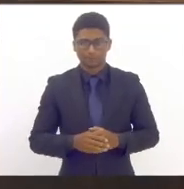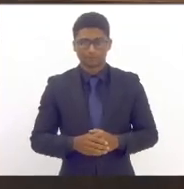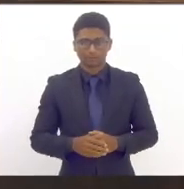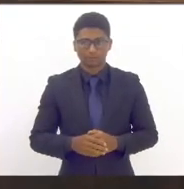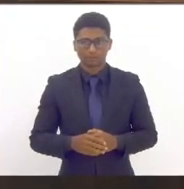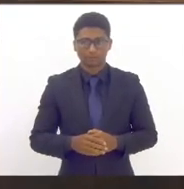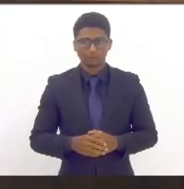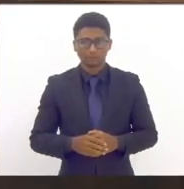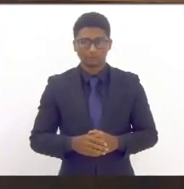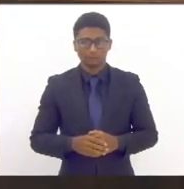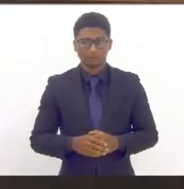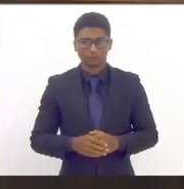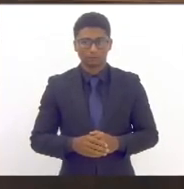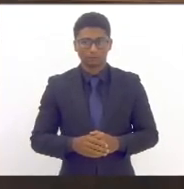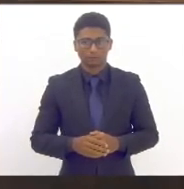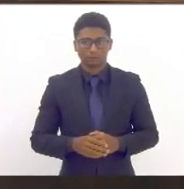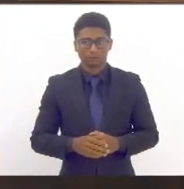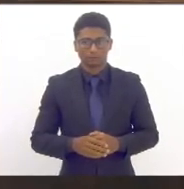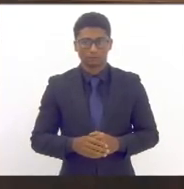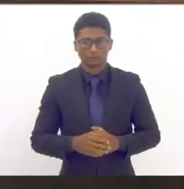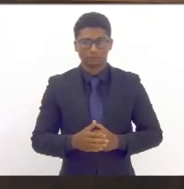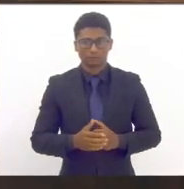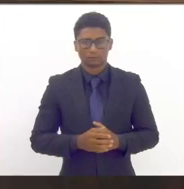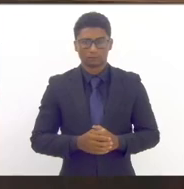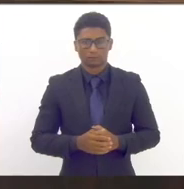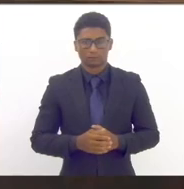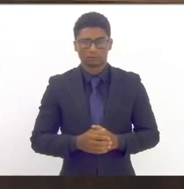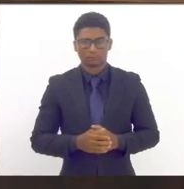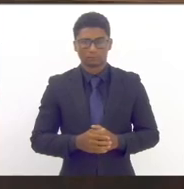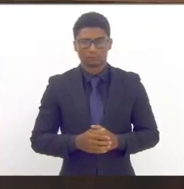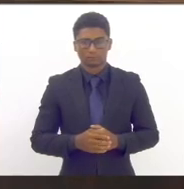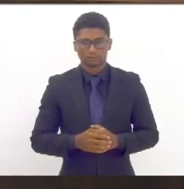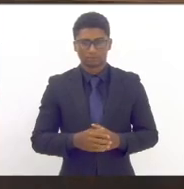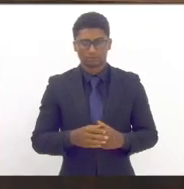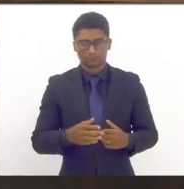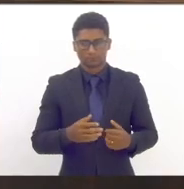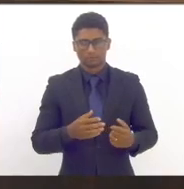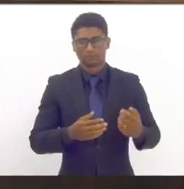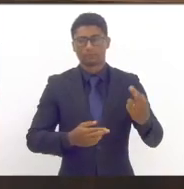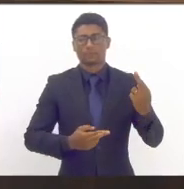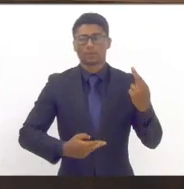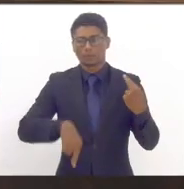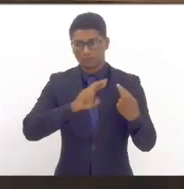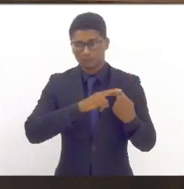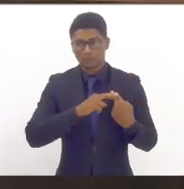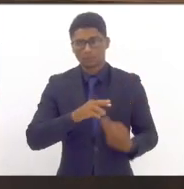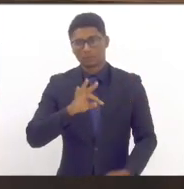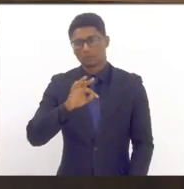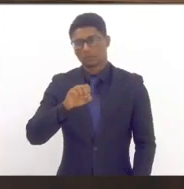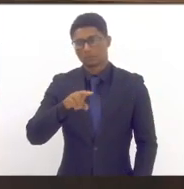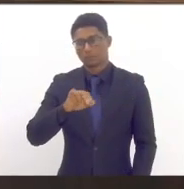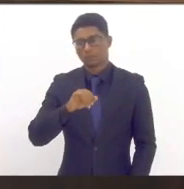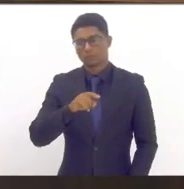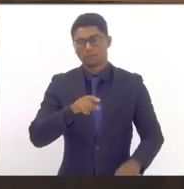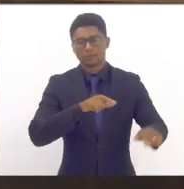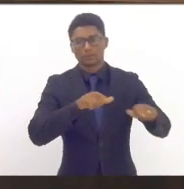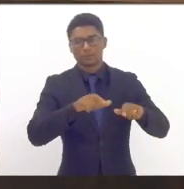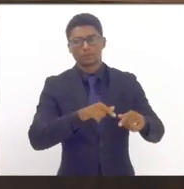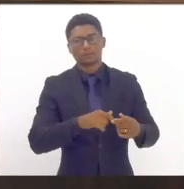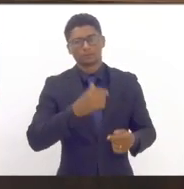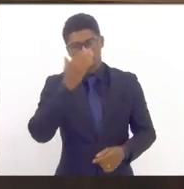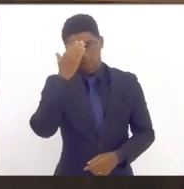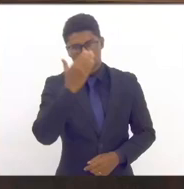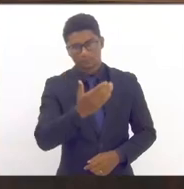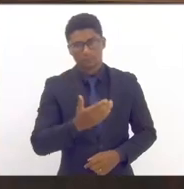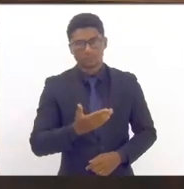aí, o mérito também do papel do Tony Chalita, muito obrigada, cadê, já foi?